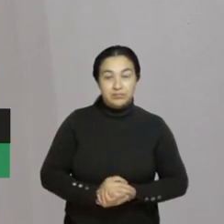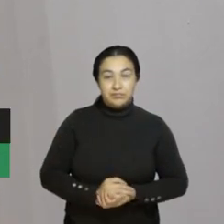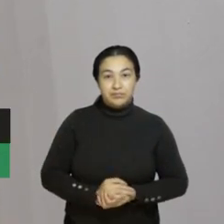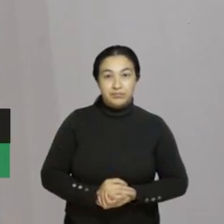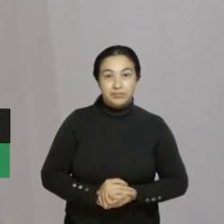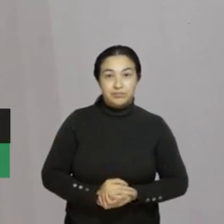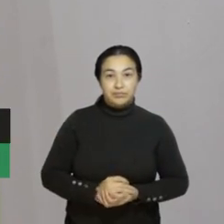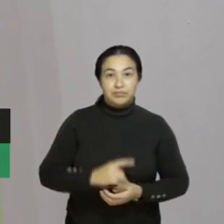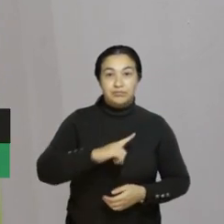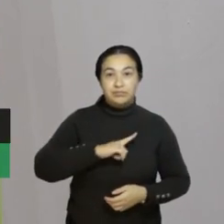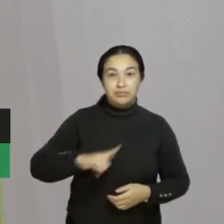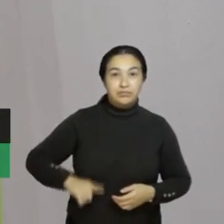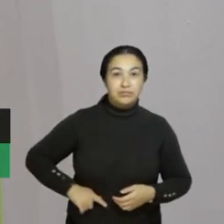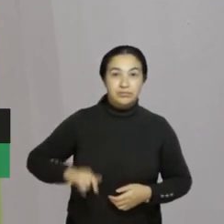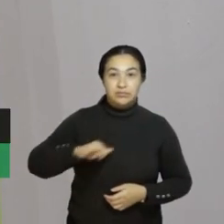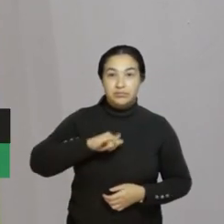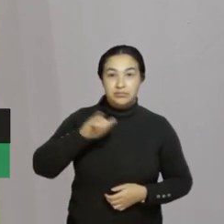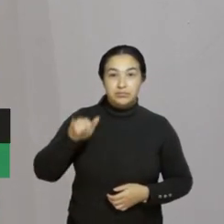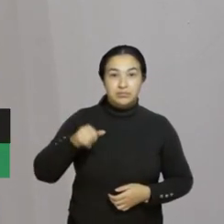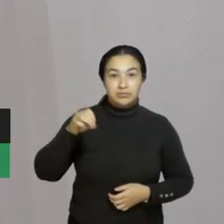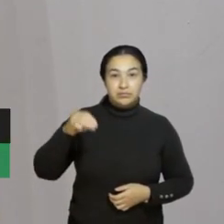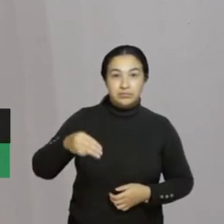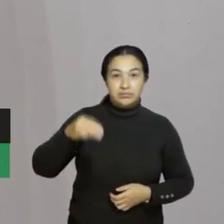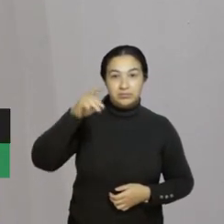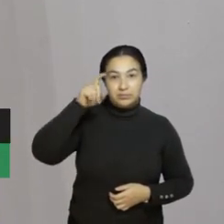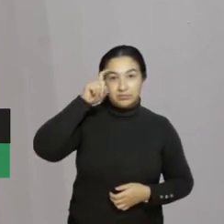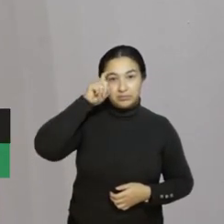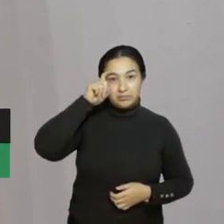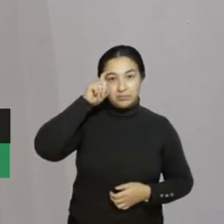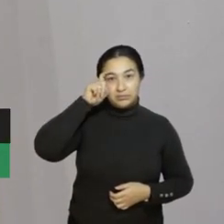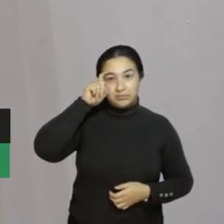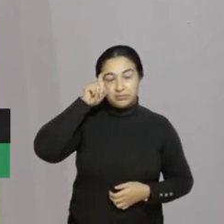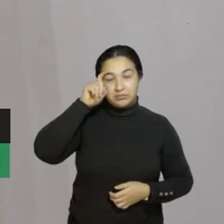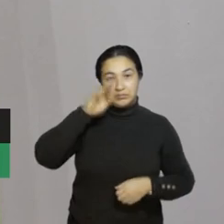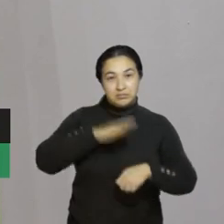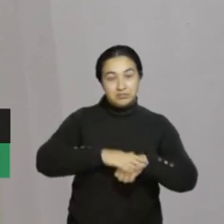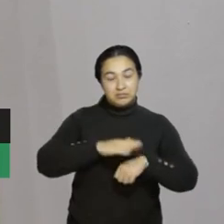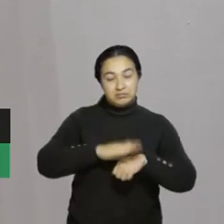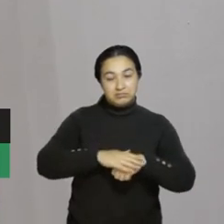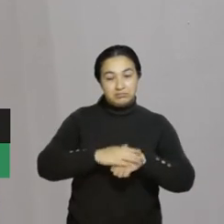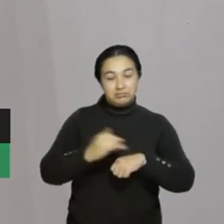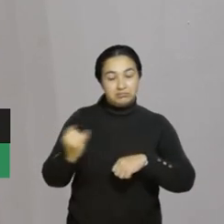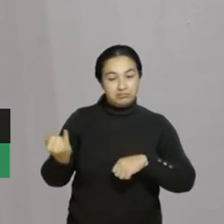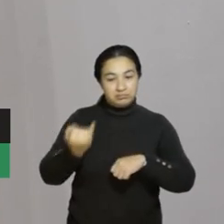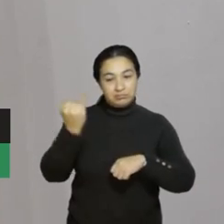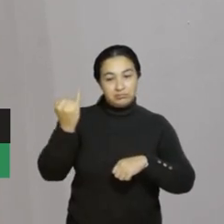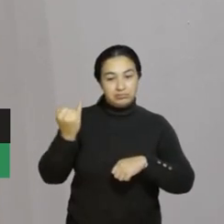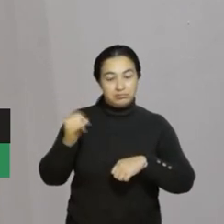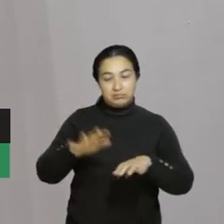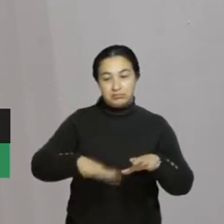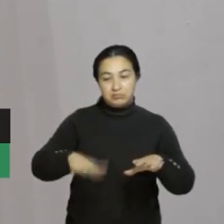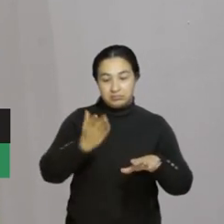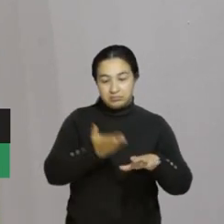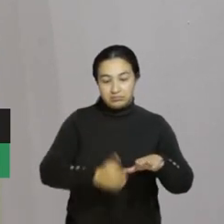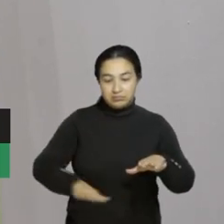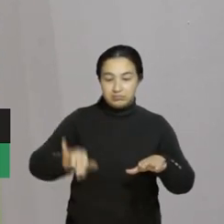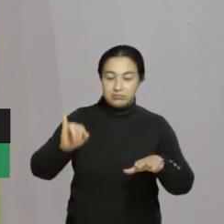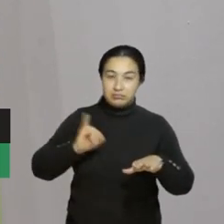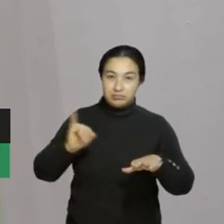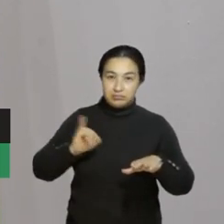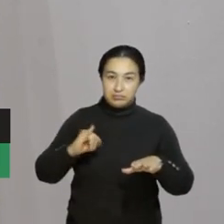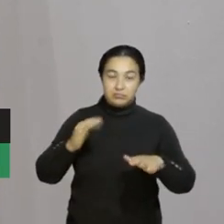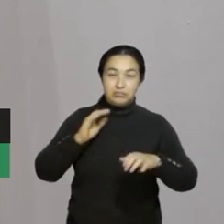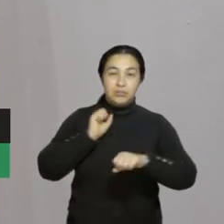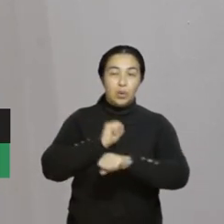ao governador Jorginho Melo pelo um gesto que o Vale do Itajaí aguardava há 40 anos.